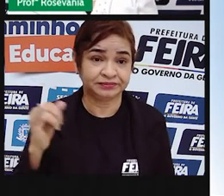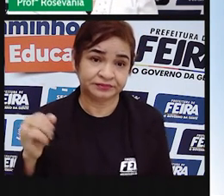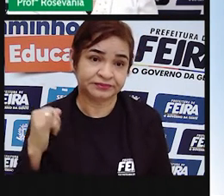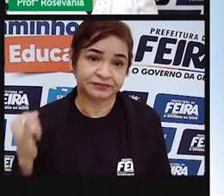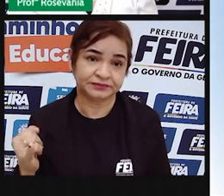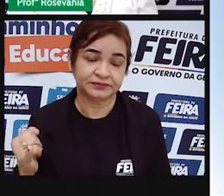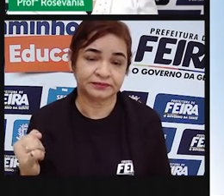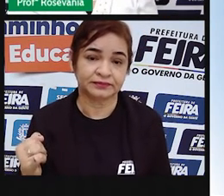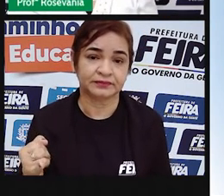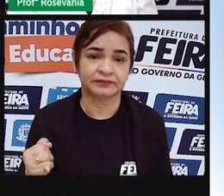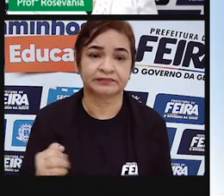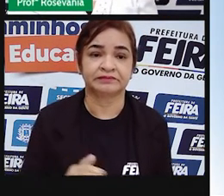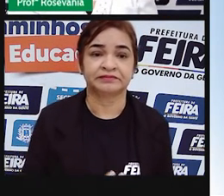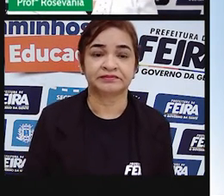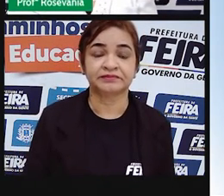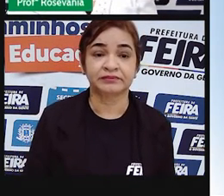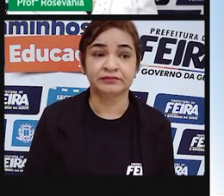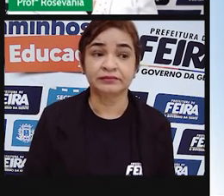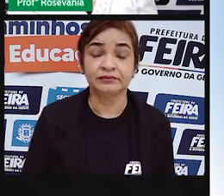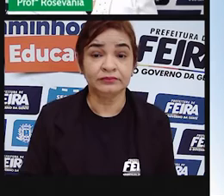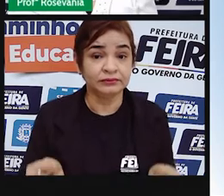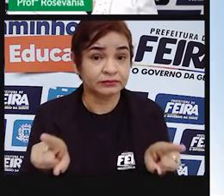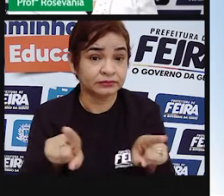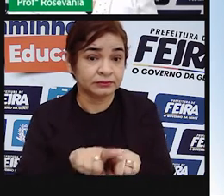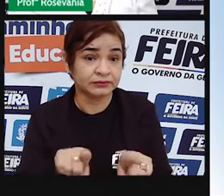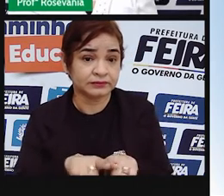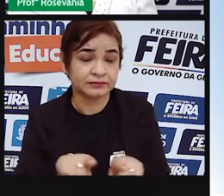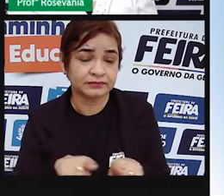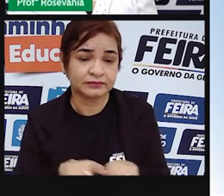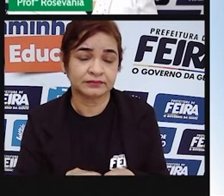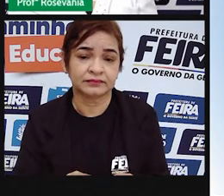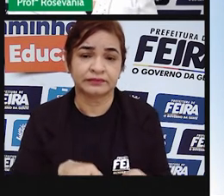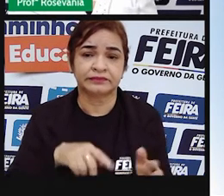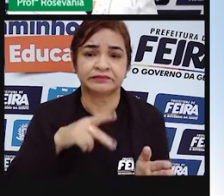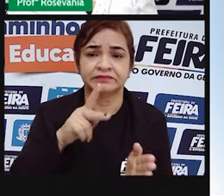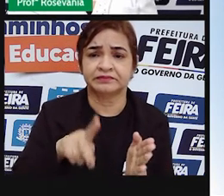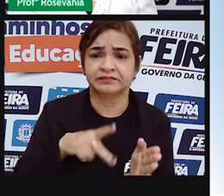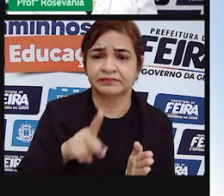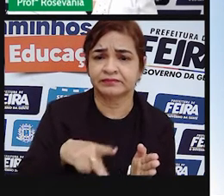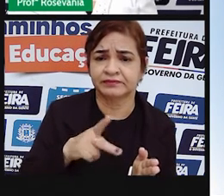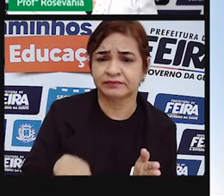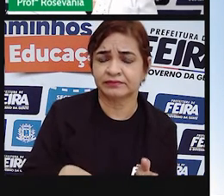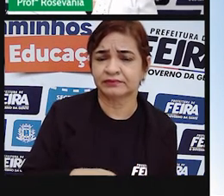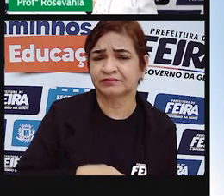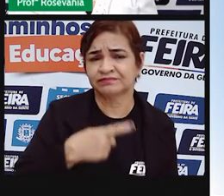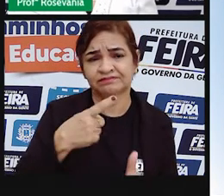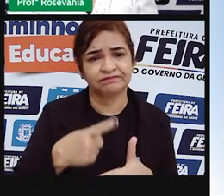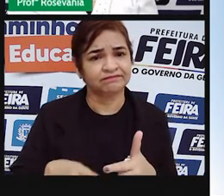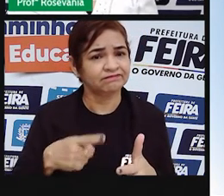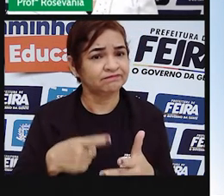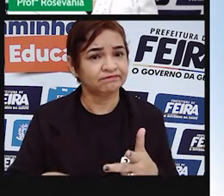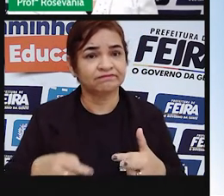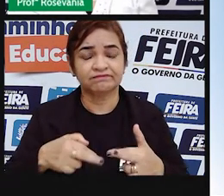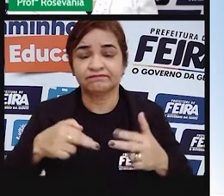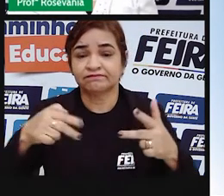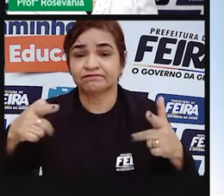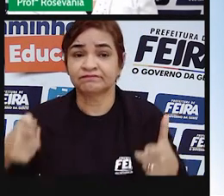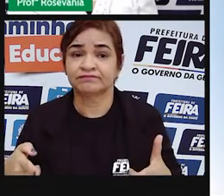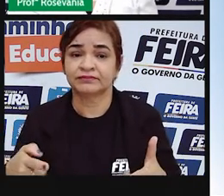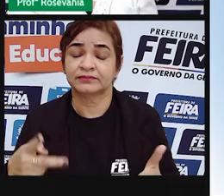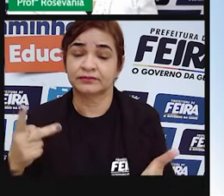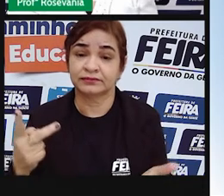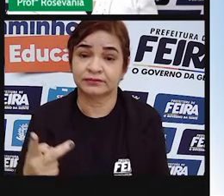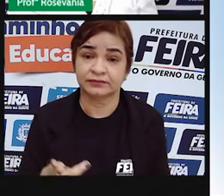muito bem e as condições políticas e aqui tem abaixo a ditadura que foi ou não é um momento no qual